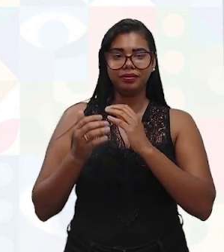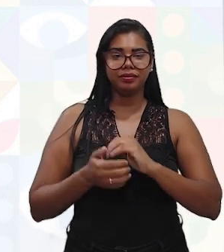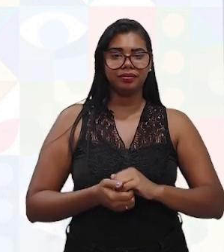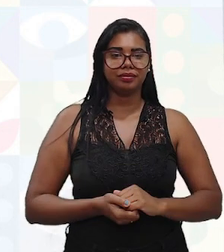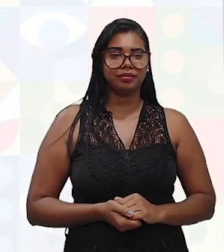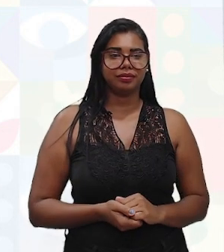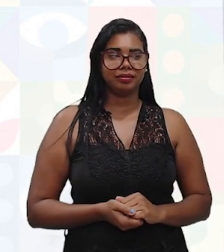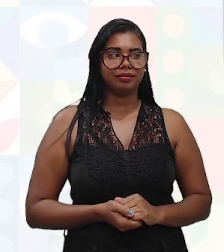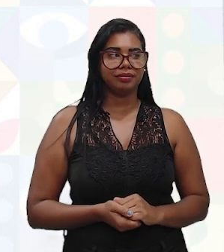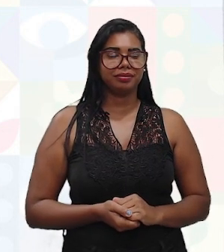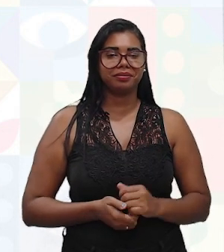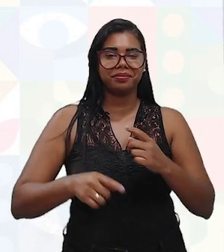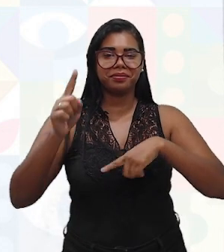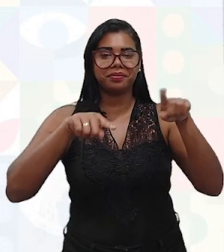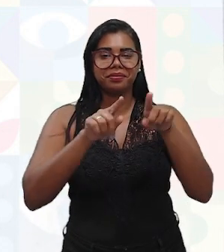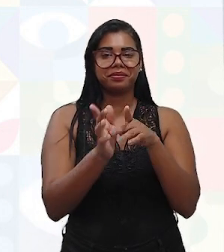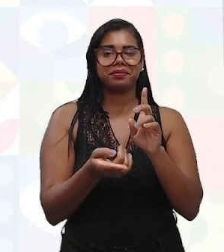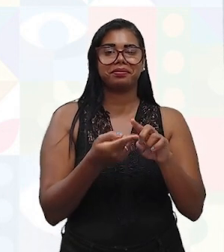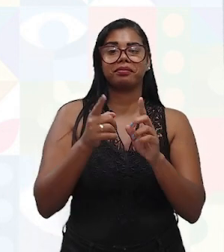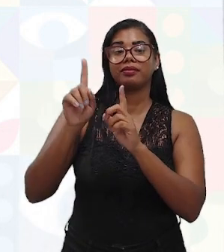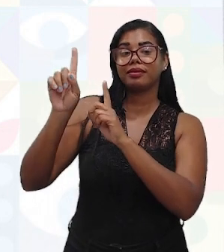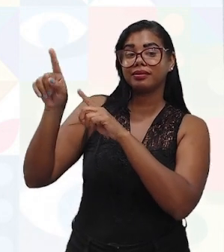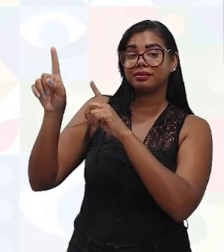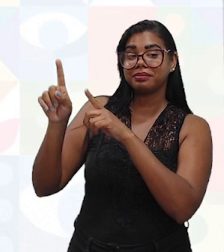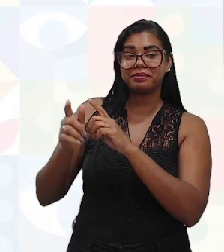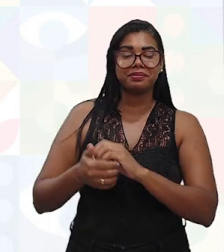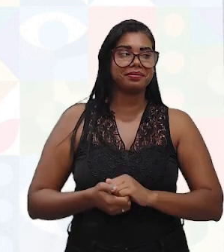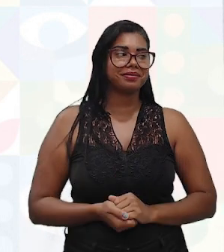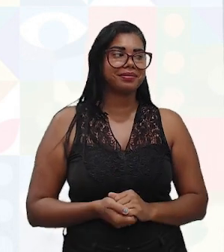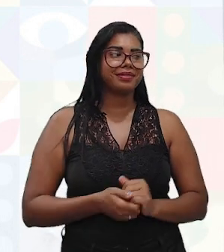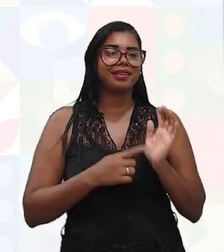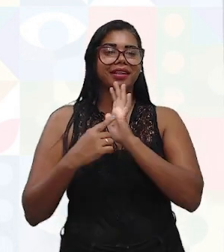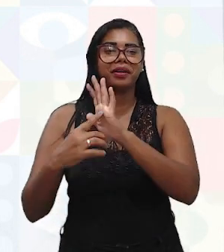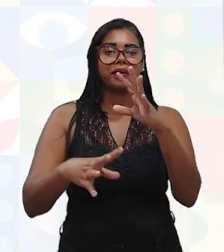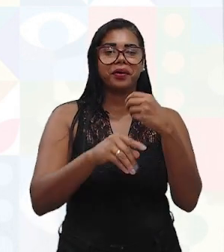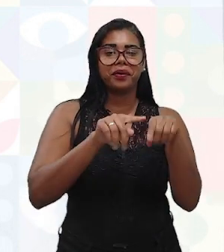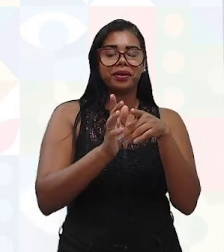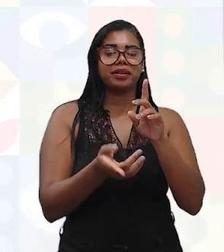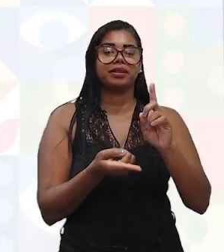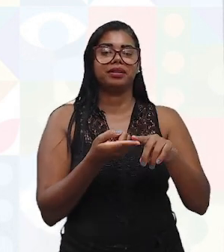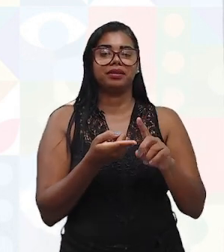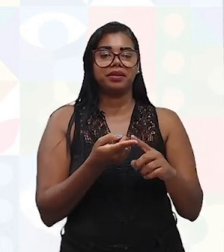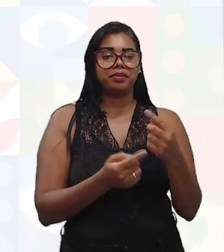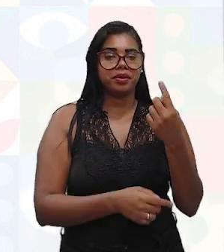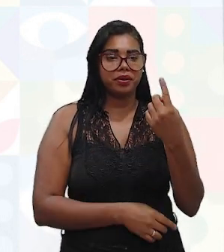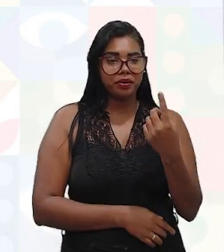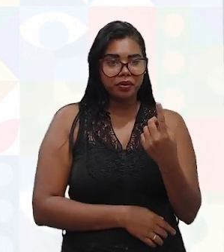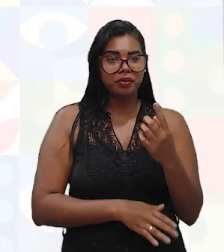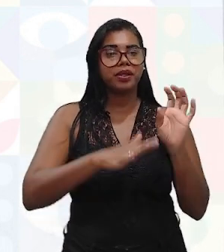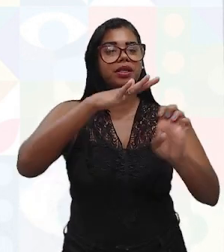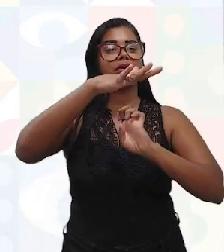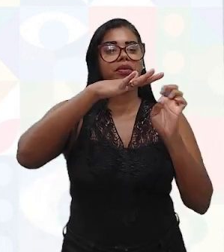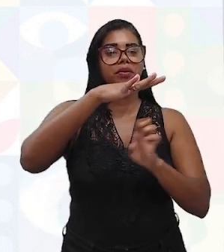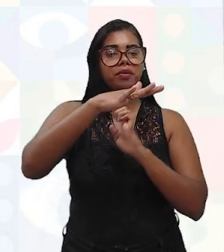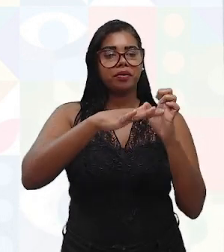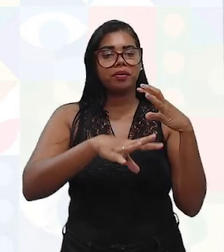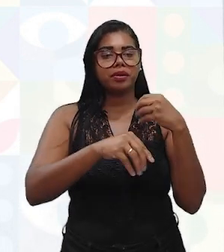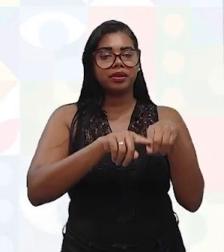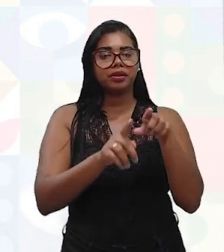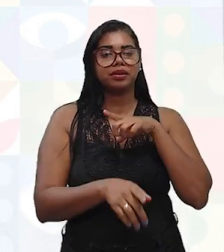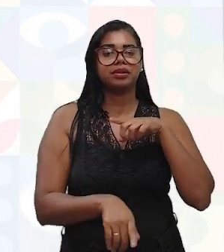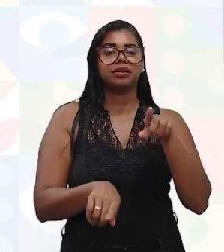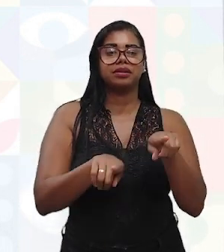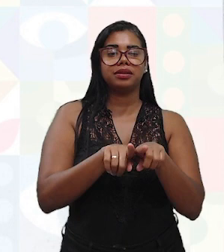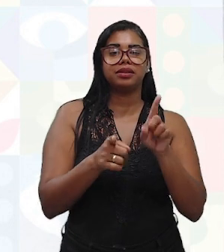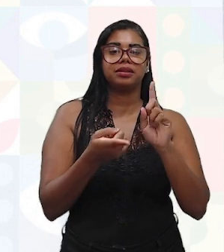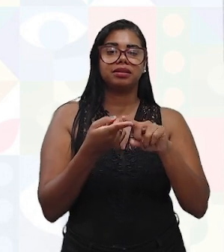Estoque máximo. O estoque máximo é a quantidade de um determinado item que uma empresa deve manter em